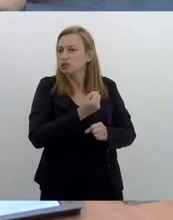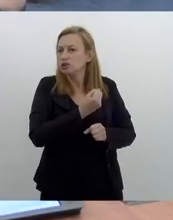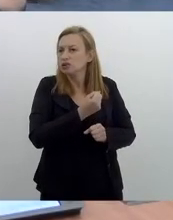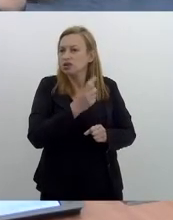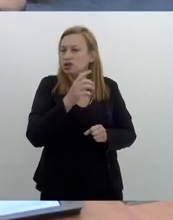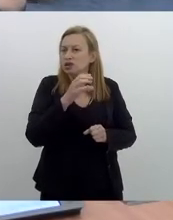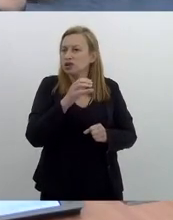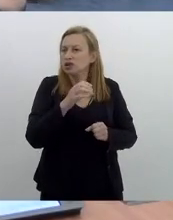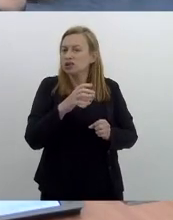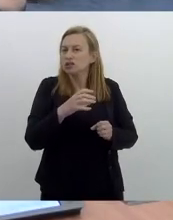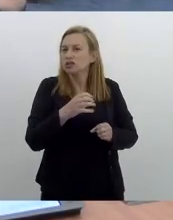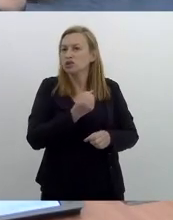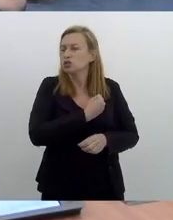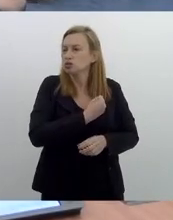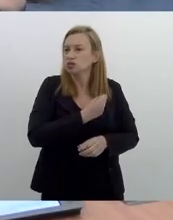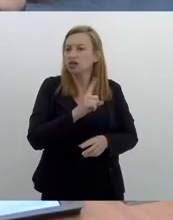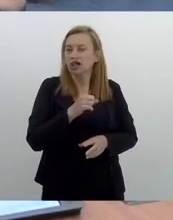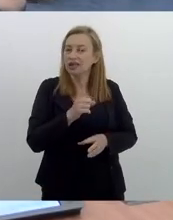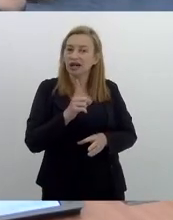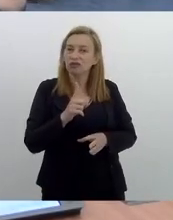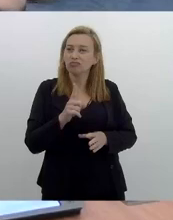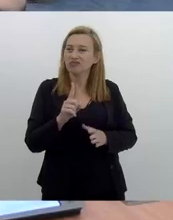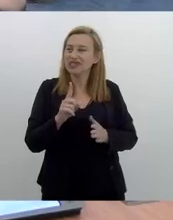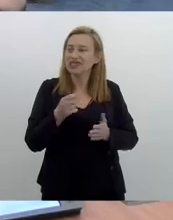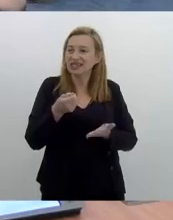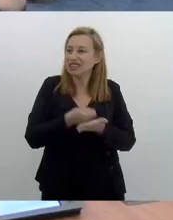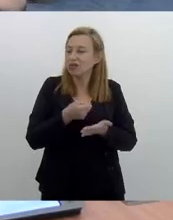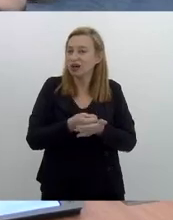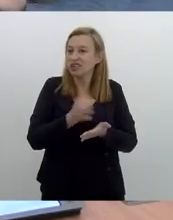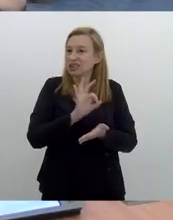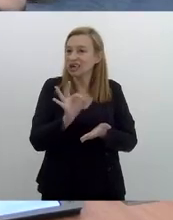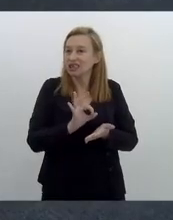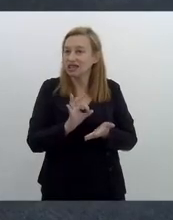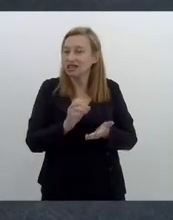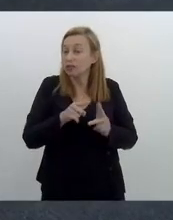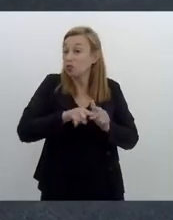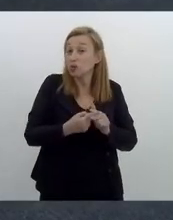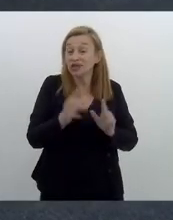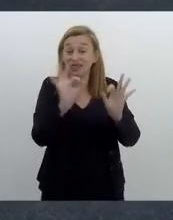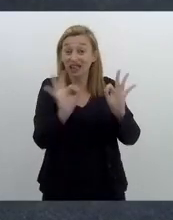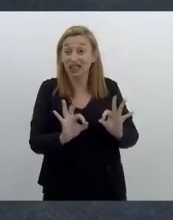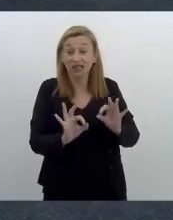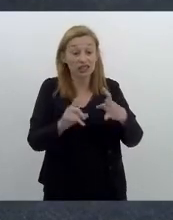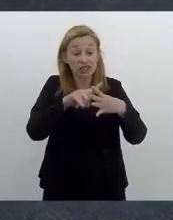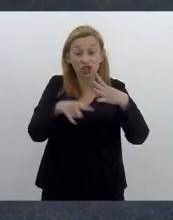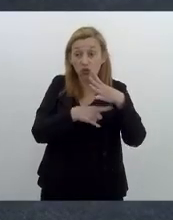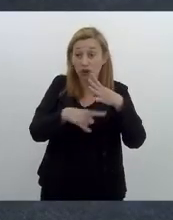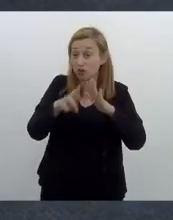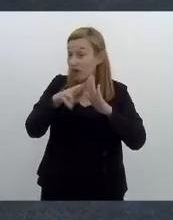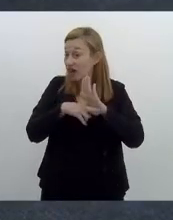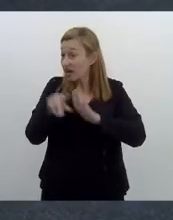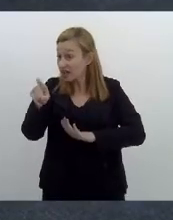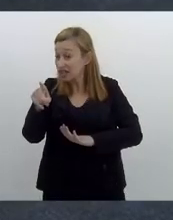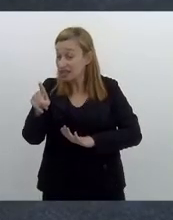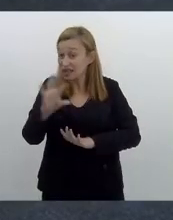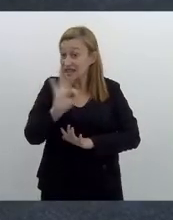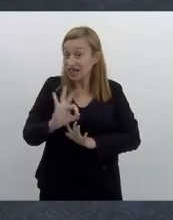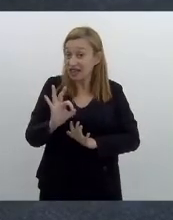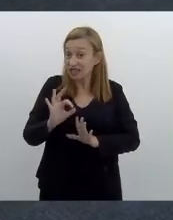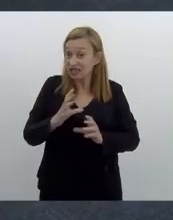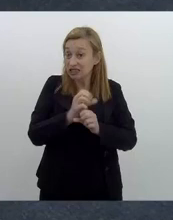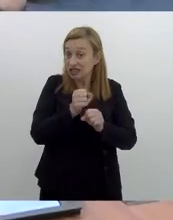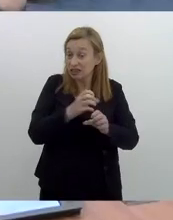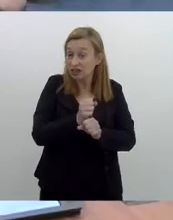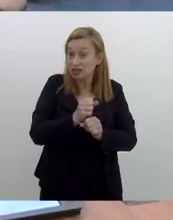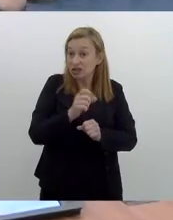nenhuma exigência No RRF Para que o Estado Altere a base de cálculo Nenhuma Dessas quatro regras Que estão aí Nenhuma delas Trata de base de cálculo